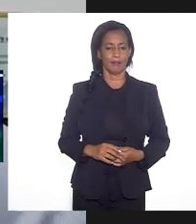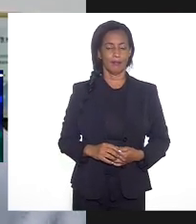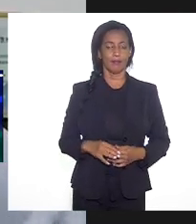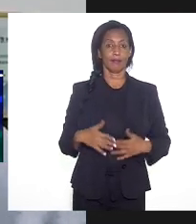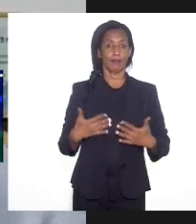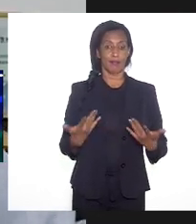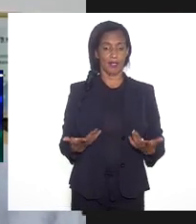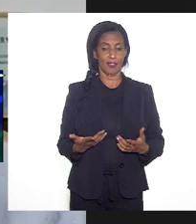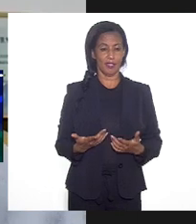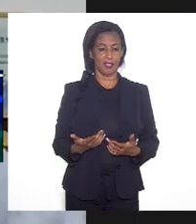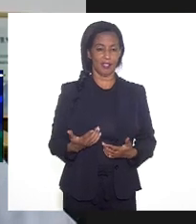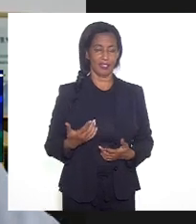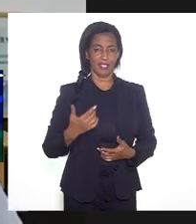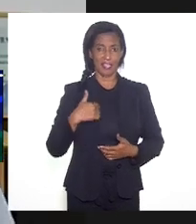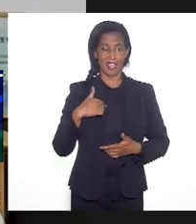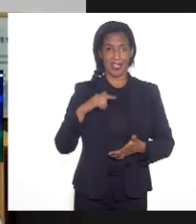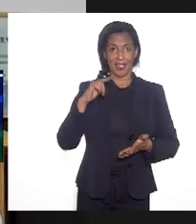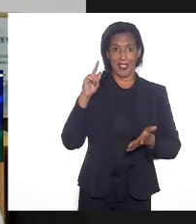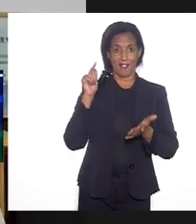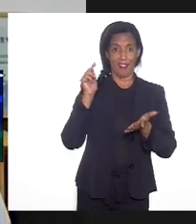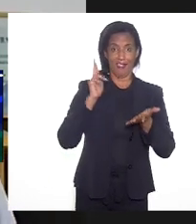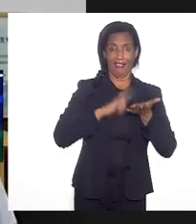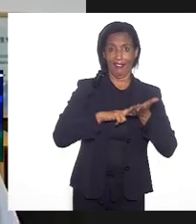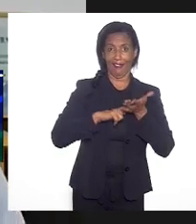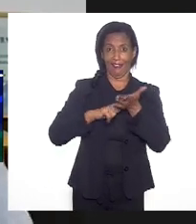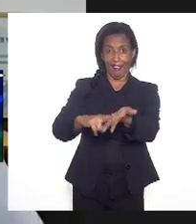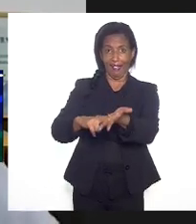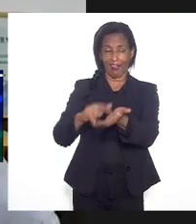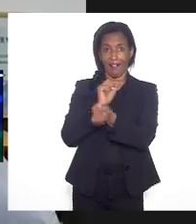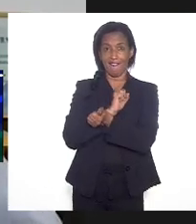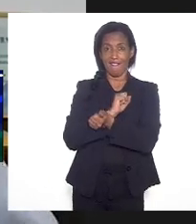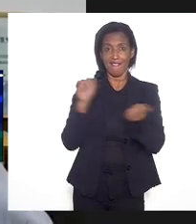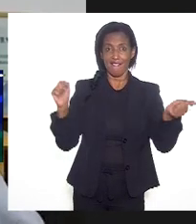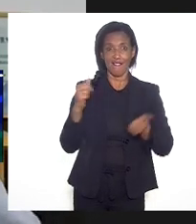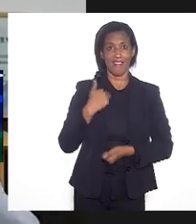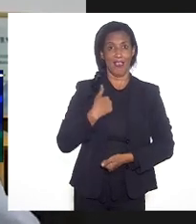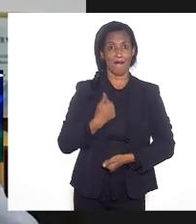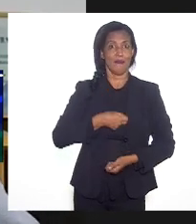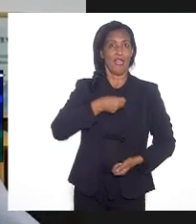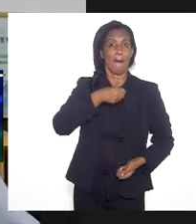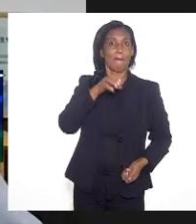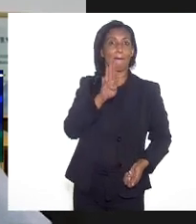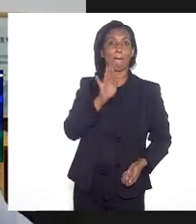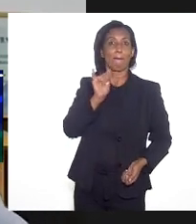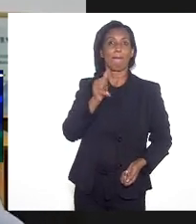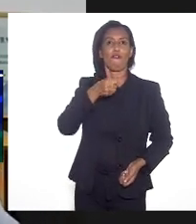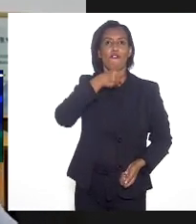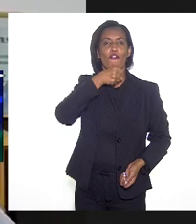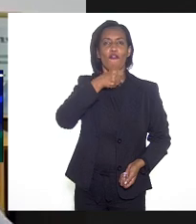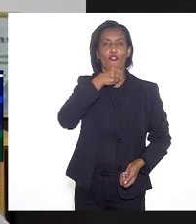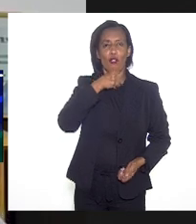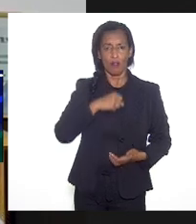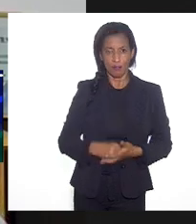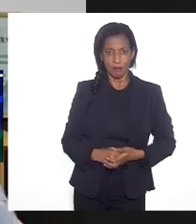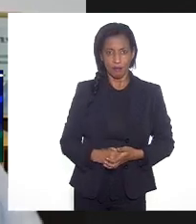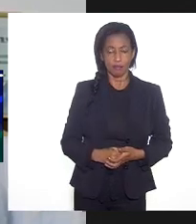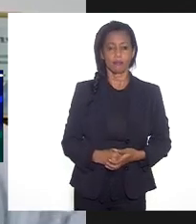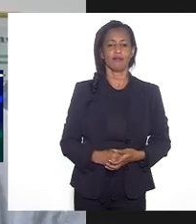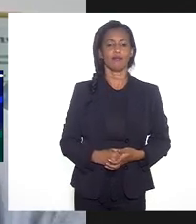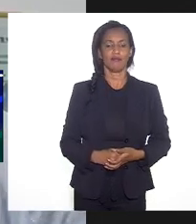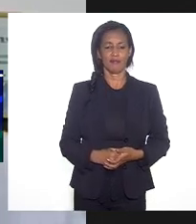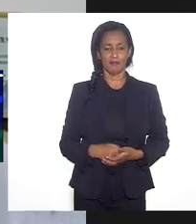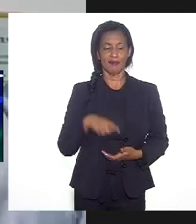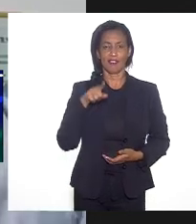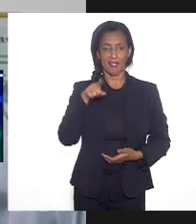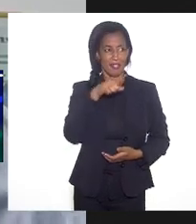E ainda eu levei a carta de alforria da minha bisavó. Eu levei a carta de alforria. Salema está aí,